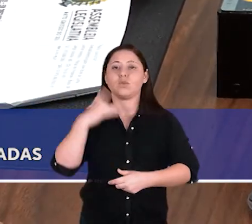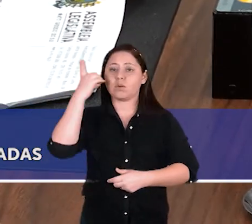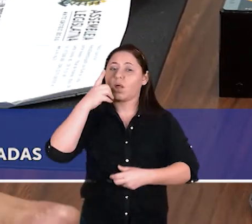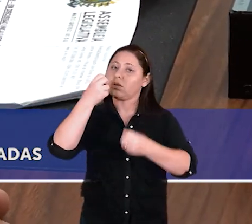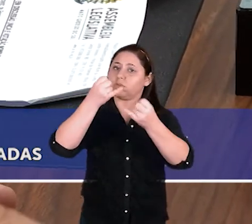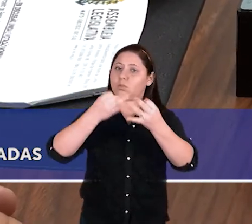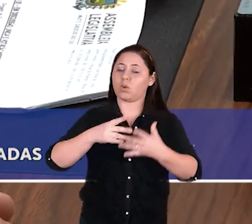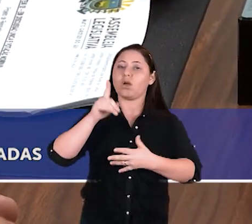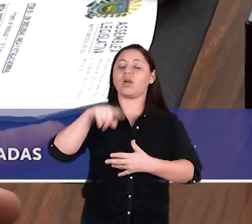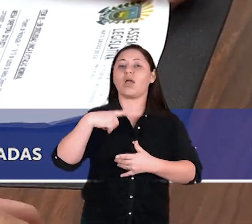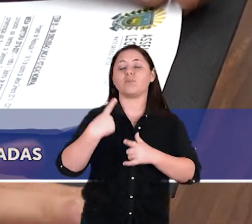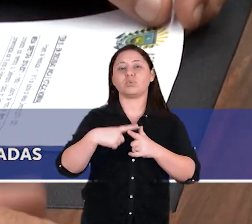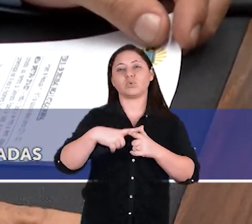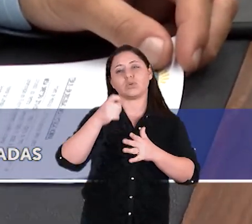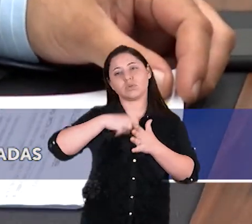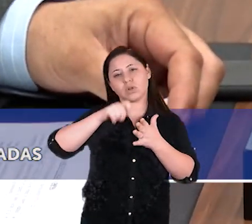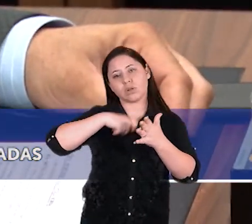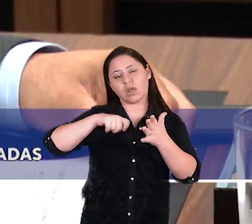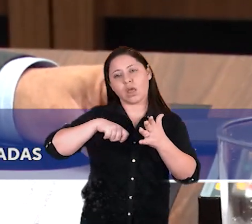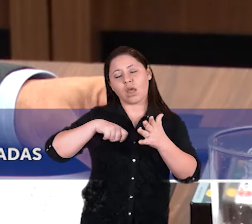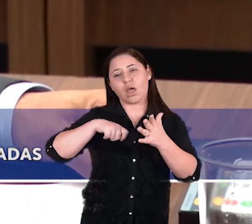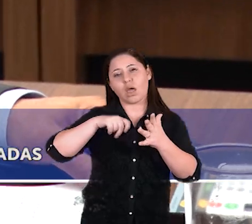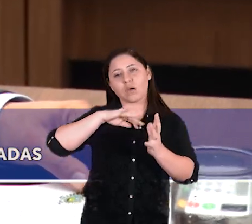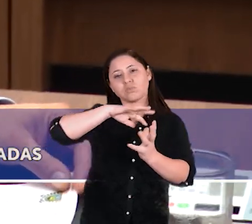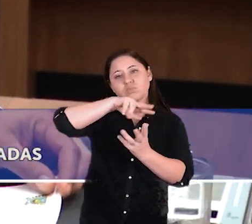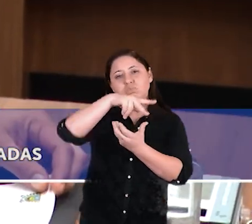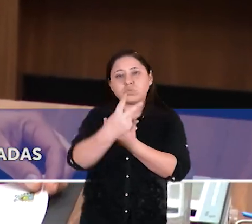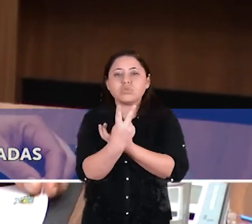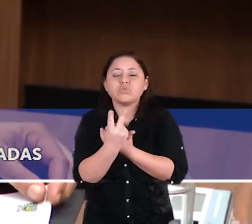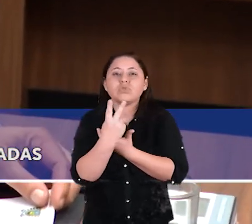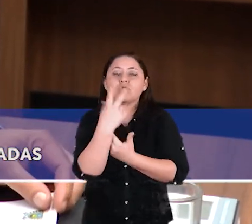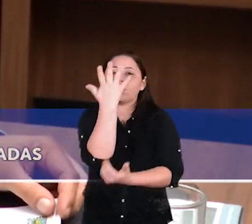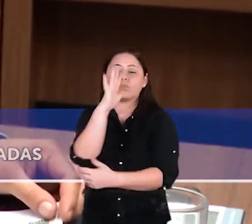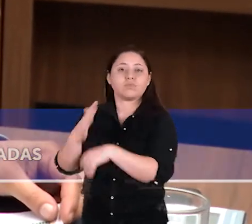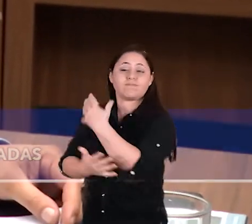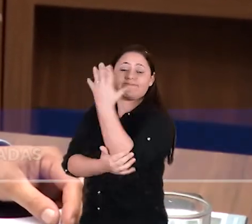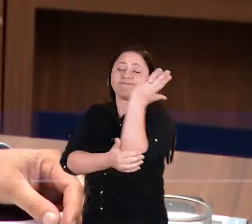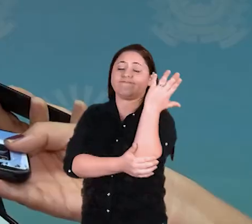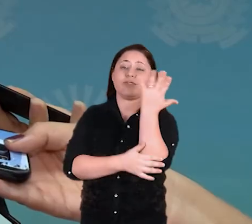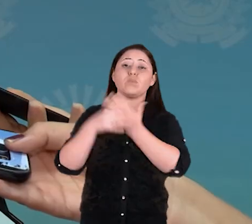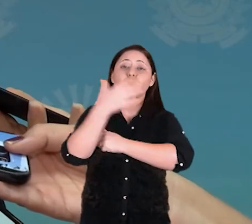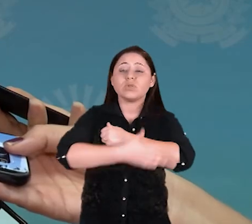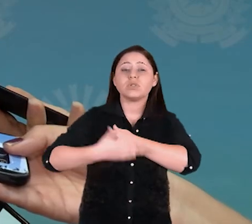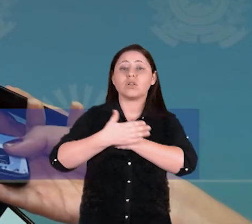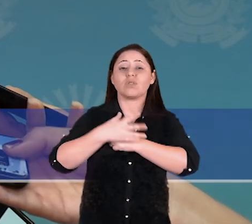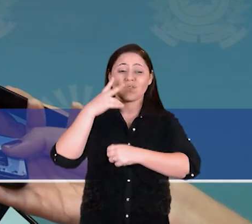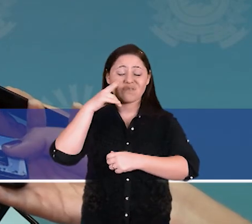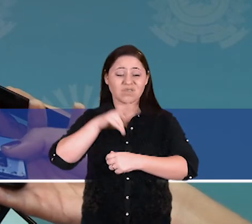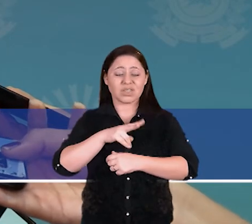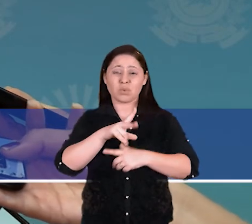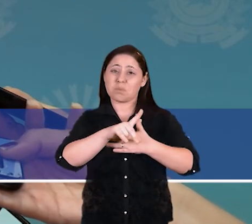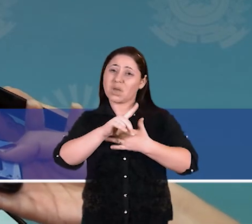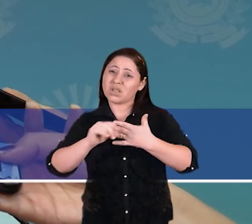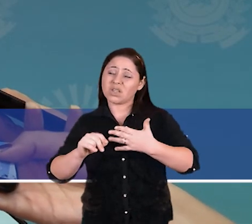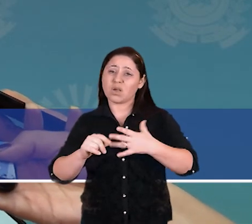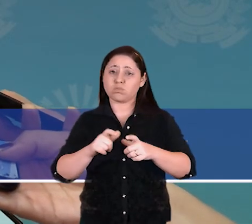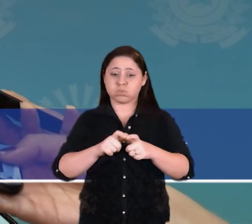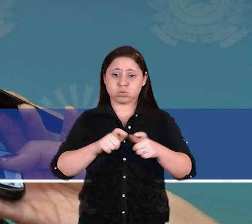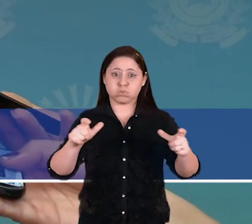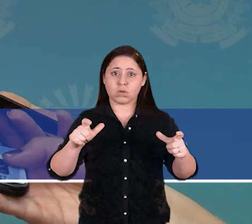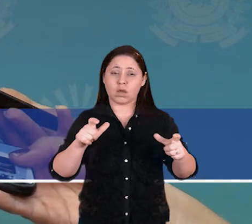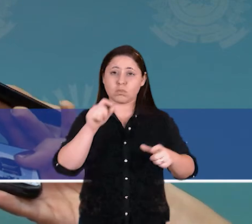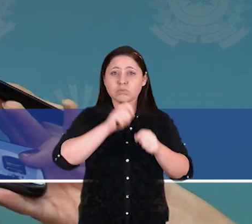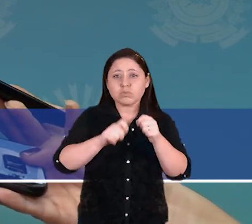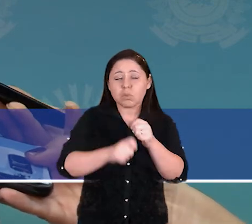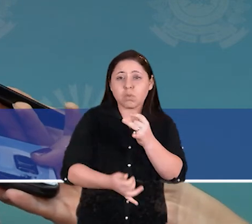O parlamentar destacou que o intuito da nova redação é proteger o meio ambiente. Nós estamos vendo no Pantanal uma grande incidência